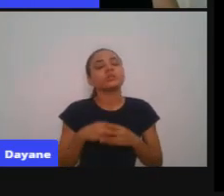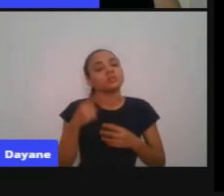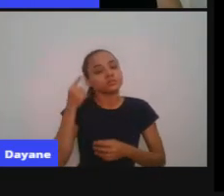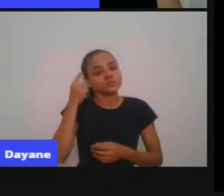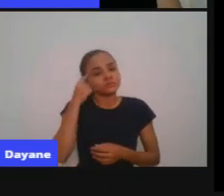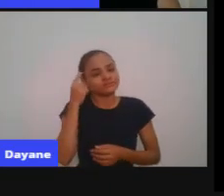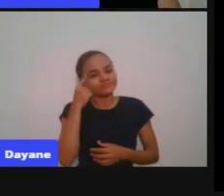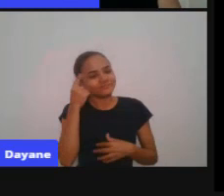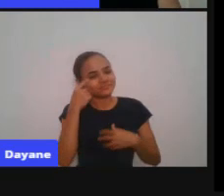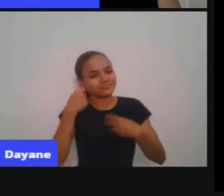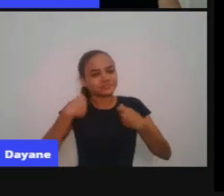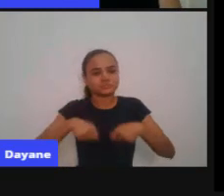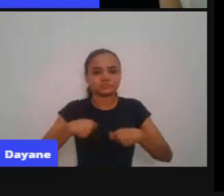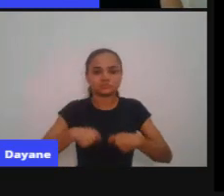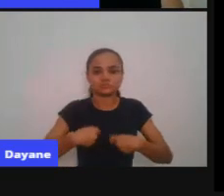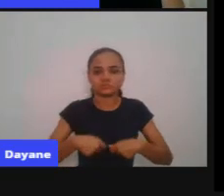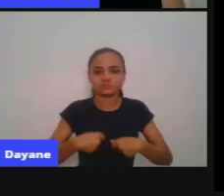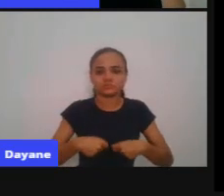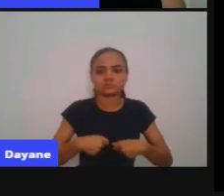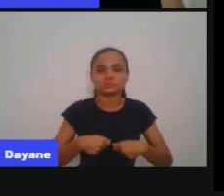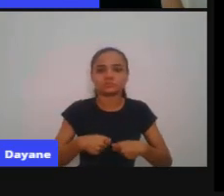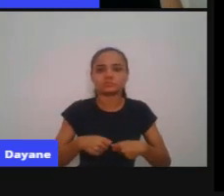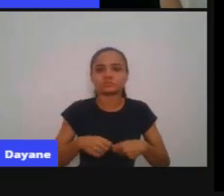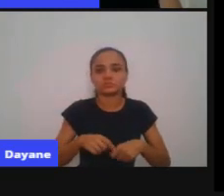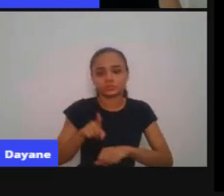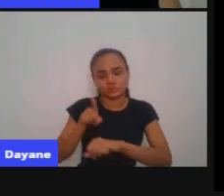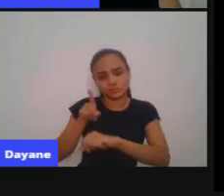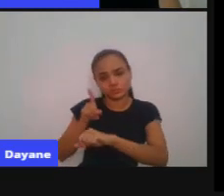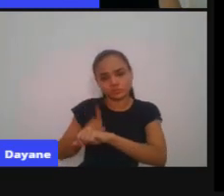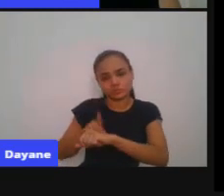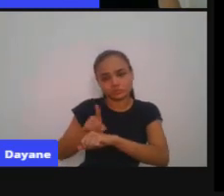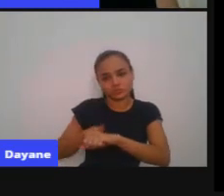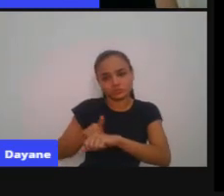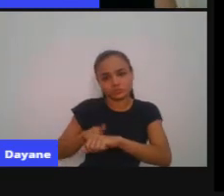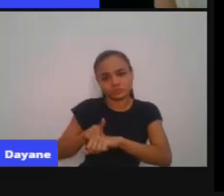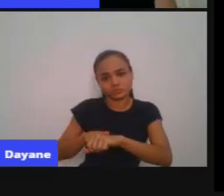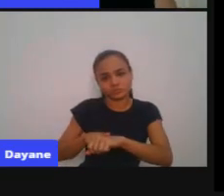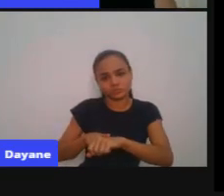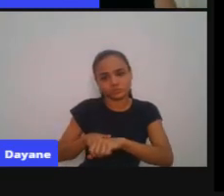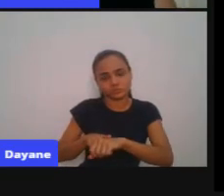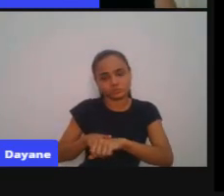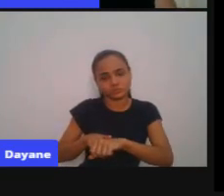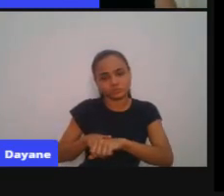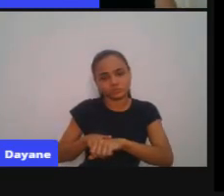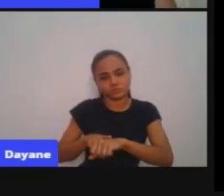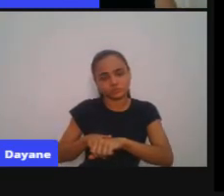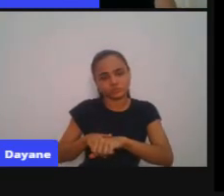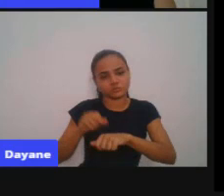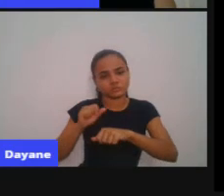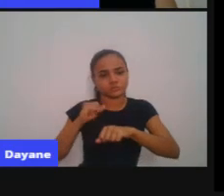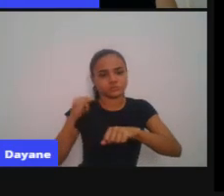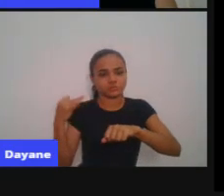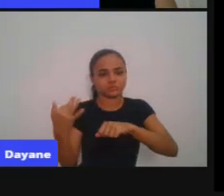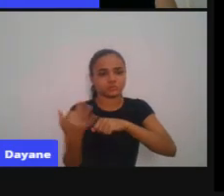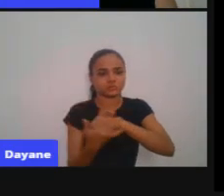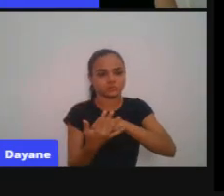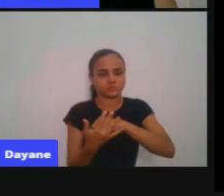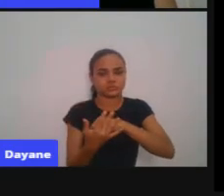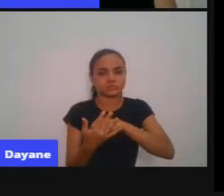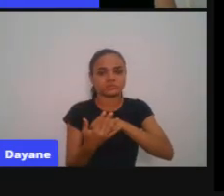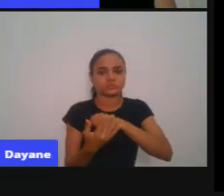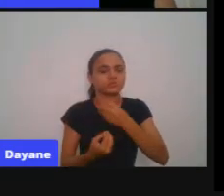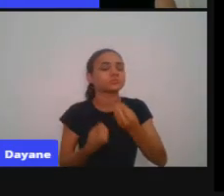esses momentos, né? Por esse momento pandêmico. Então, quando a gente pensa, como vou manter o vínculo, tanto